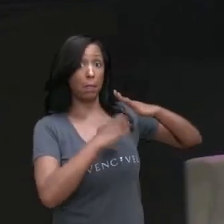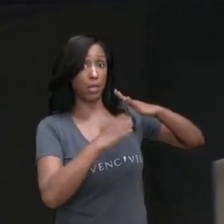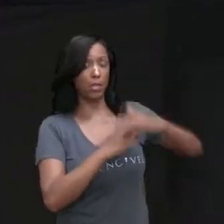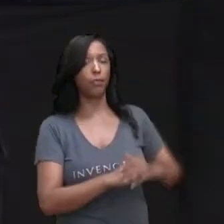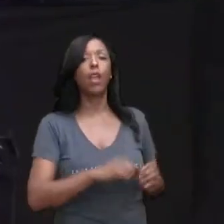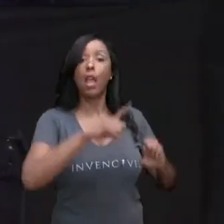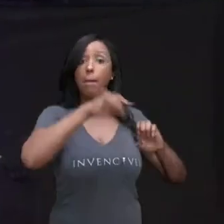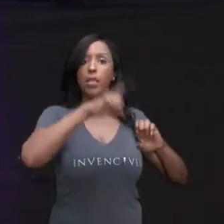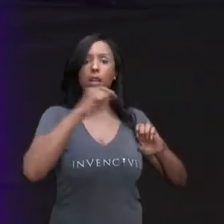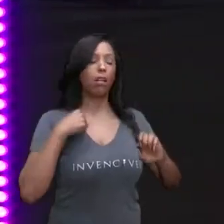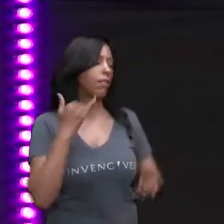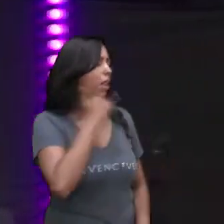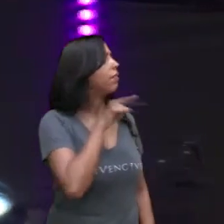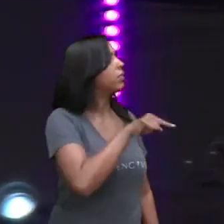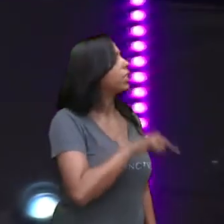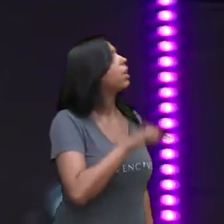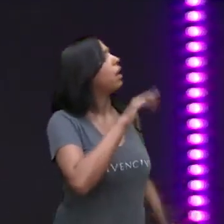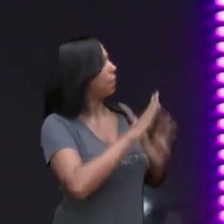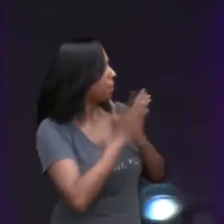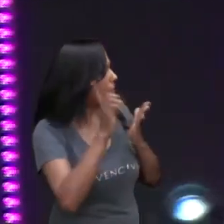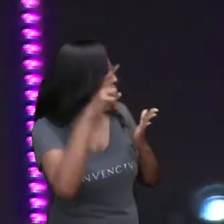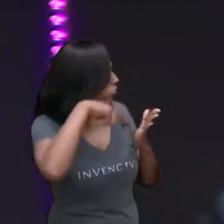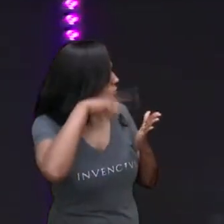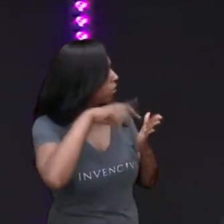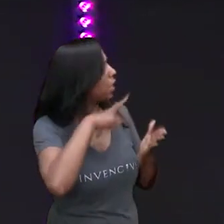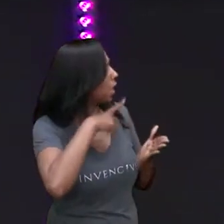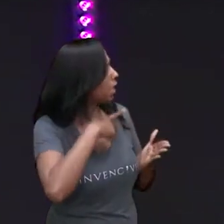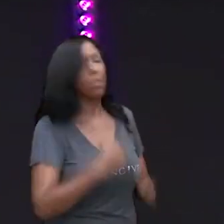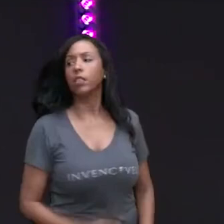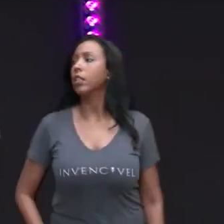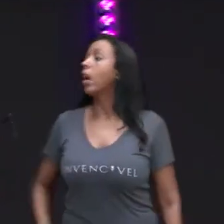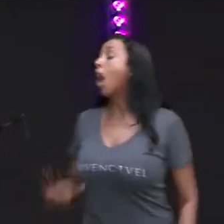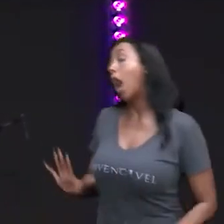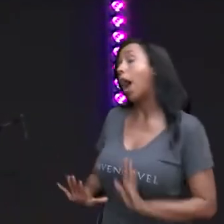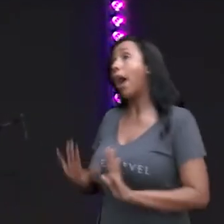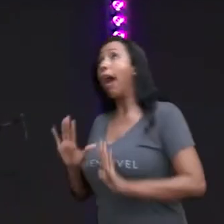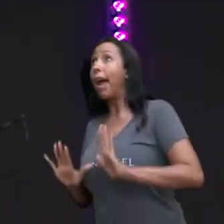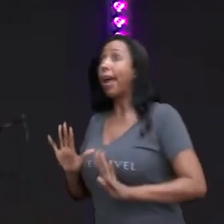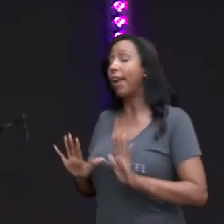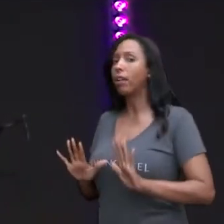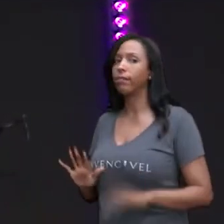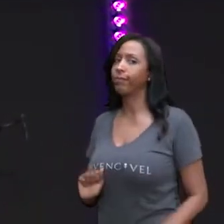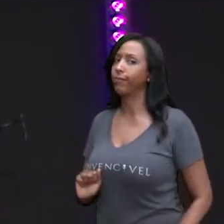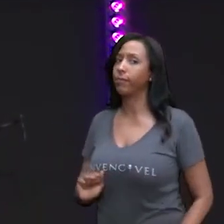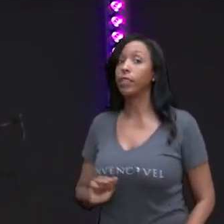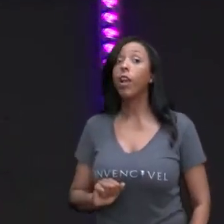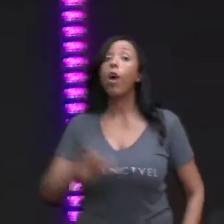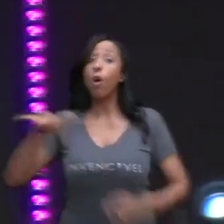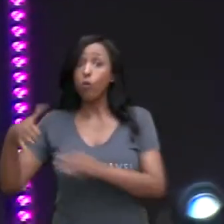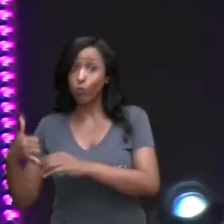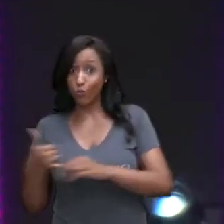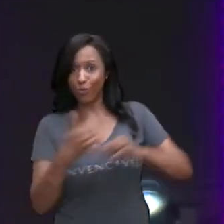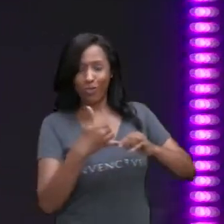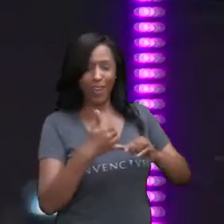lendo menos e tal. Aí eu falava para ele assim, ó, Josué 1:7 diz que se a gente meditar na palavra, tudo que a gente fizer vai prosperar. Vou montar